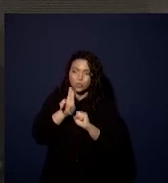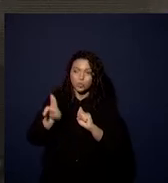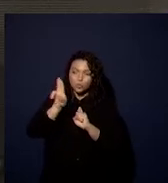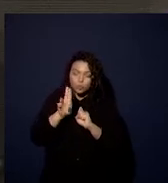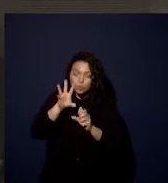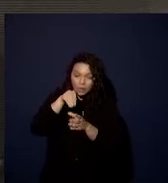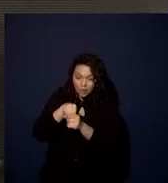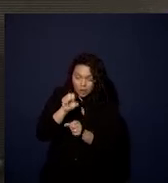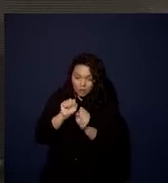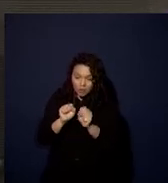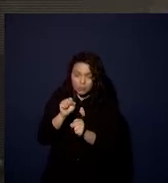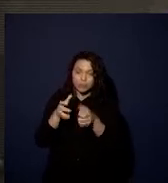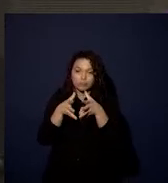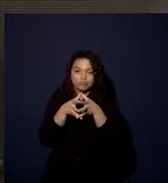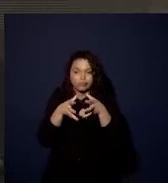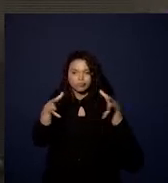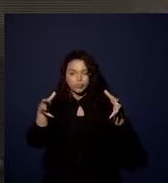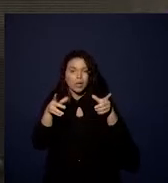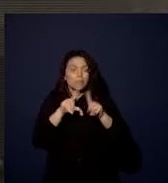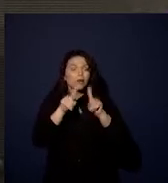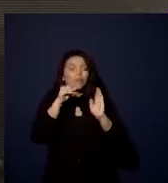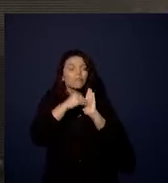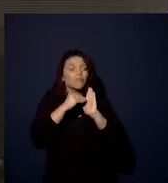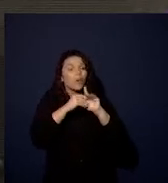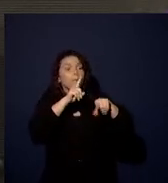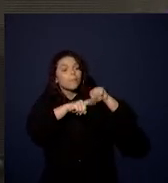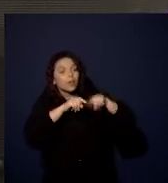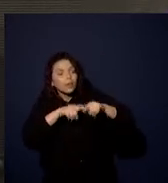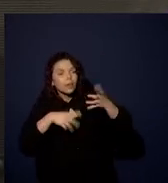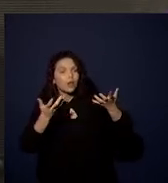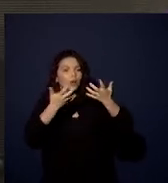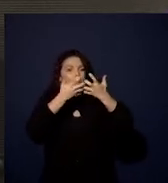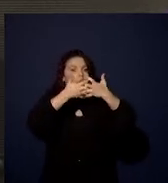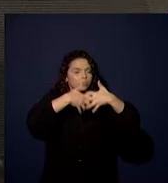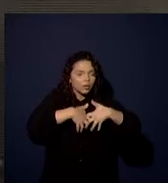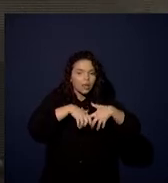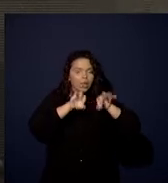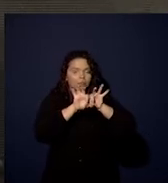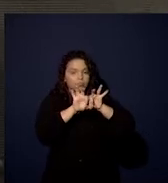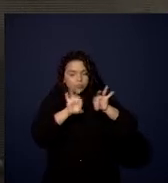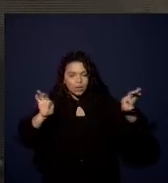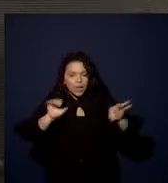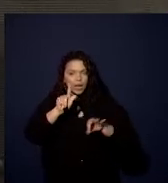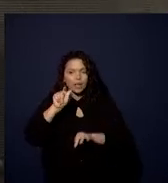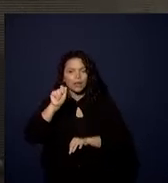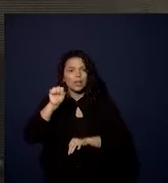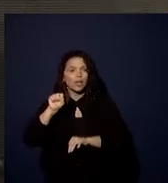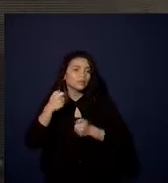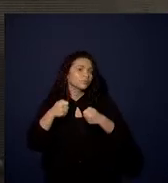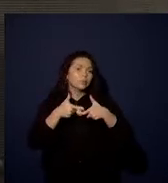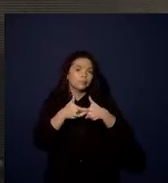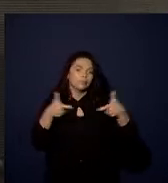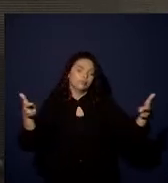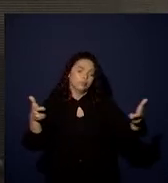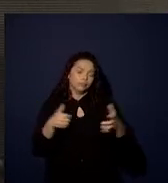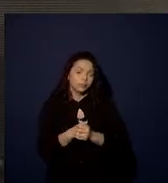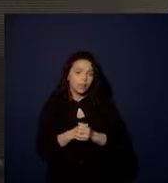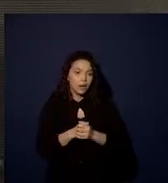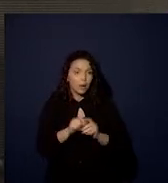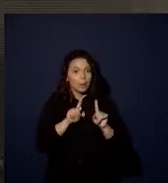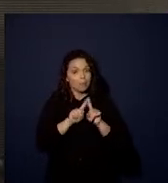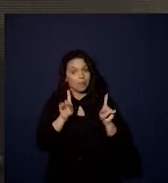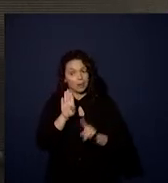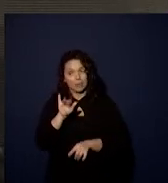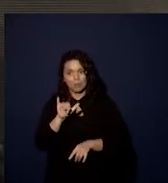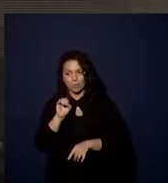mais larga escala E para isso você teria tem uma infraestrutura de casa canalizado muito maior agora o biogás